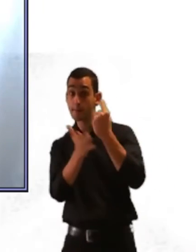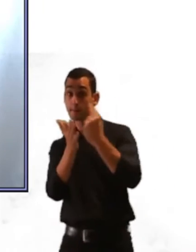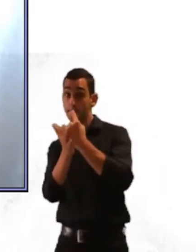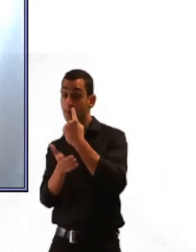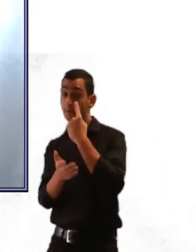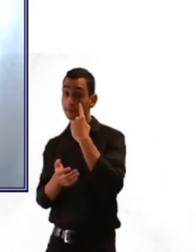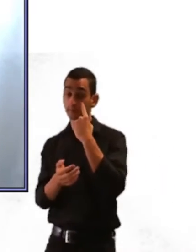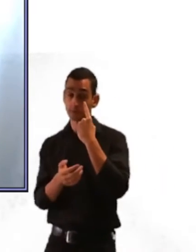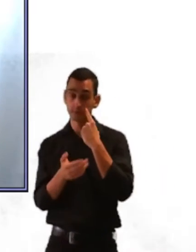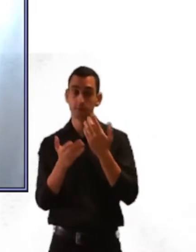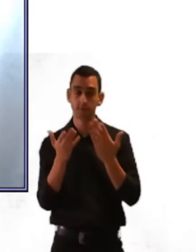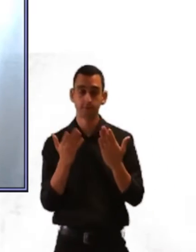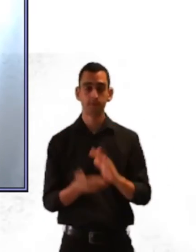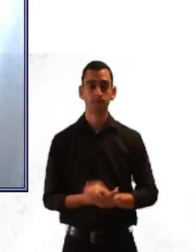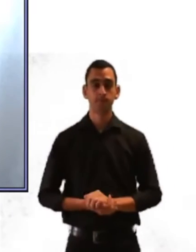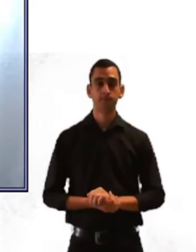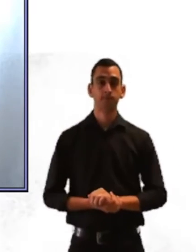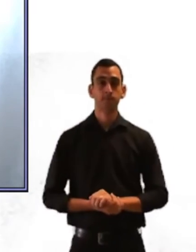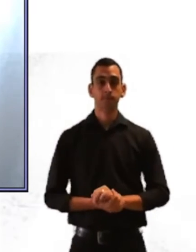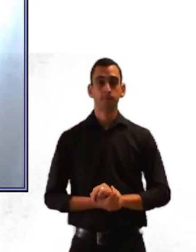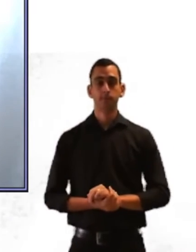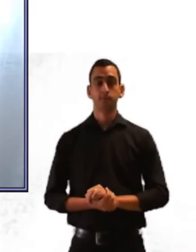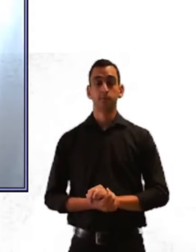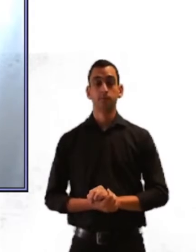perguntas, né?